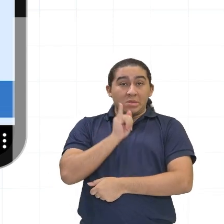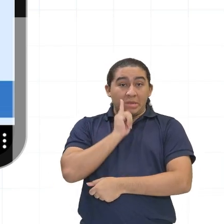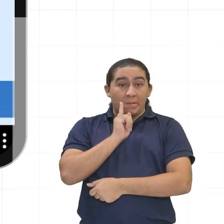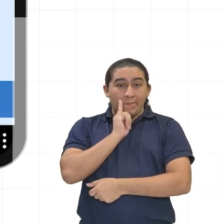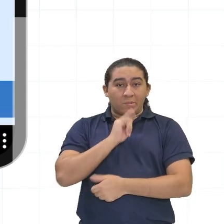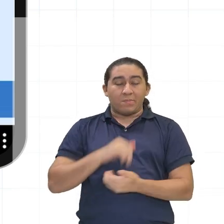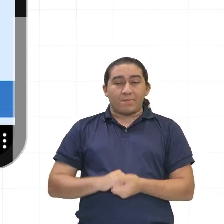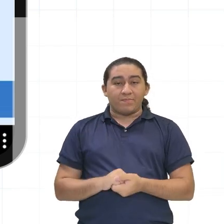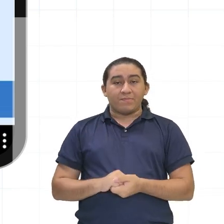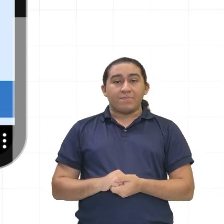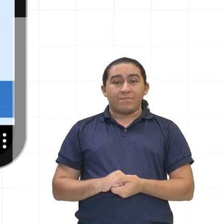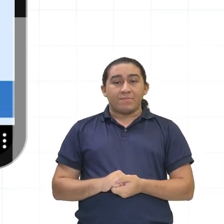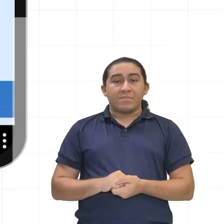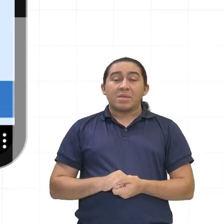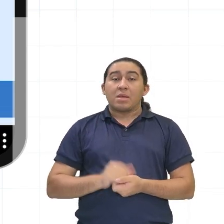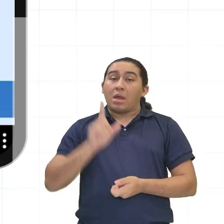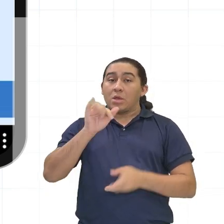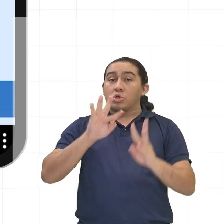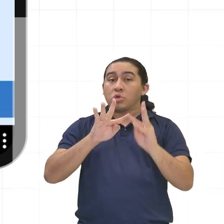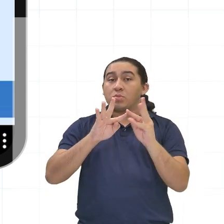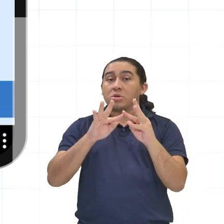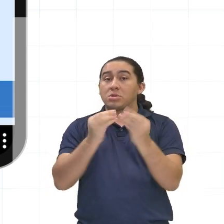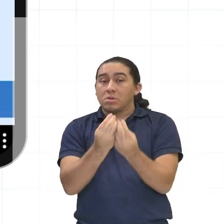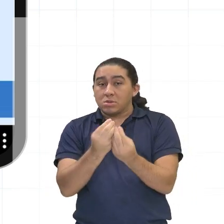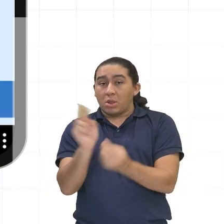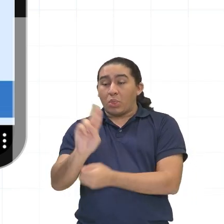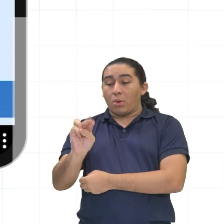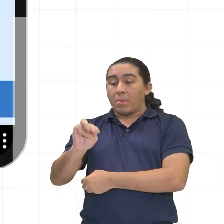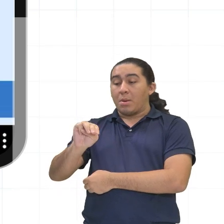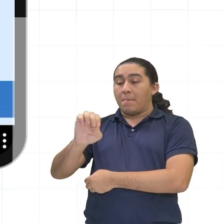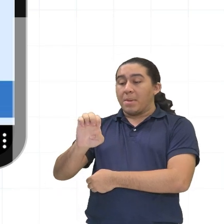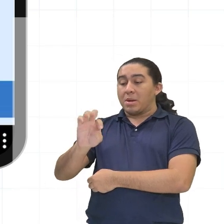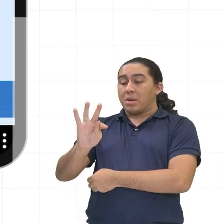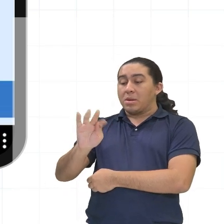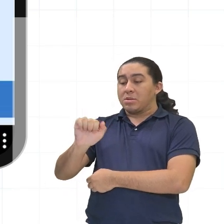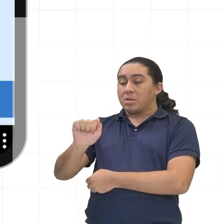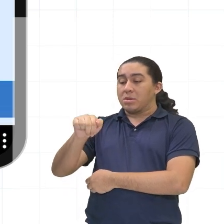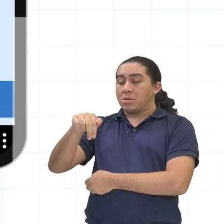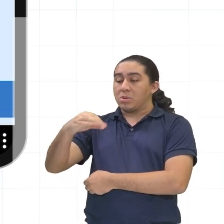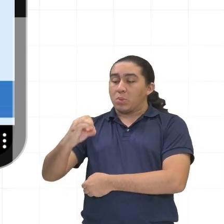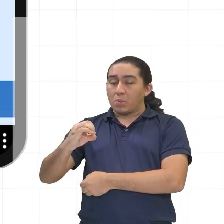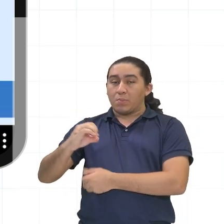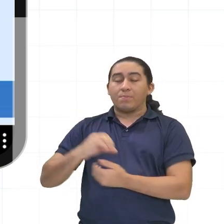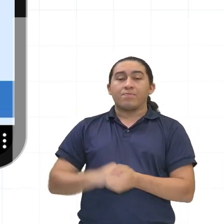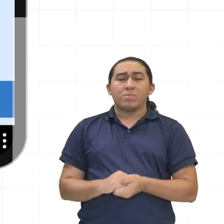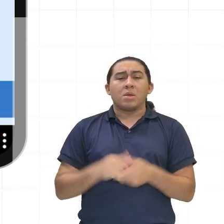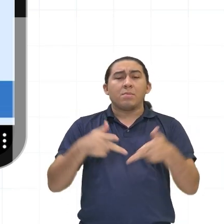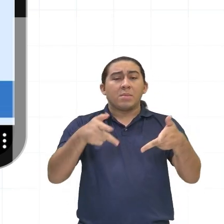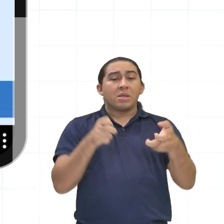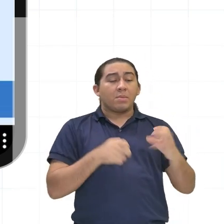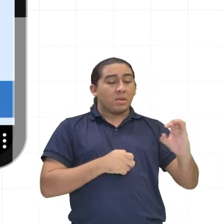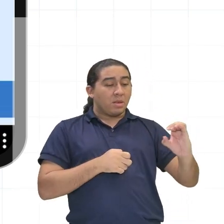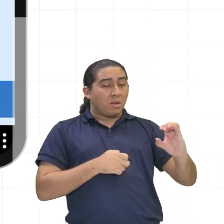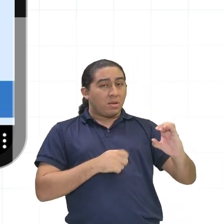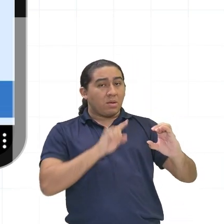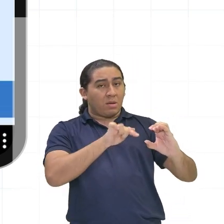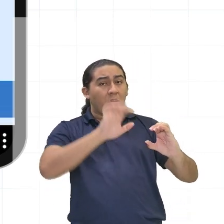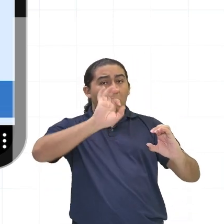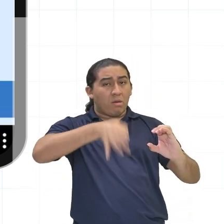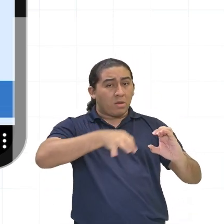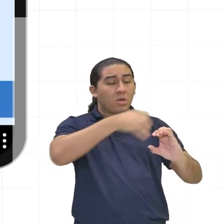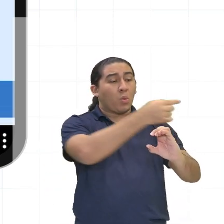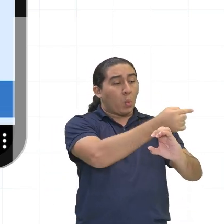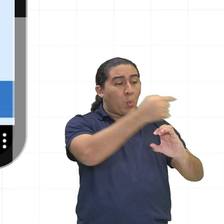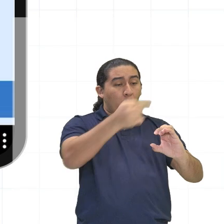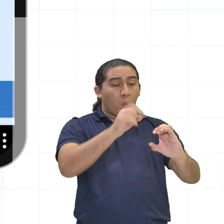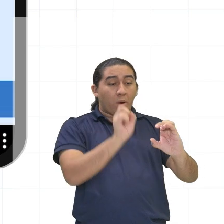Do mesmo jeito, eu vou colocar 1 em cada um. E você consegue ver que o carbono está ok. O